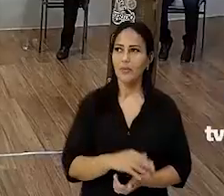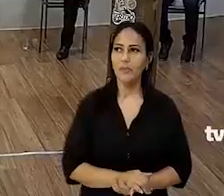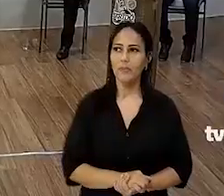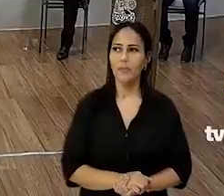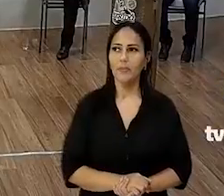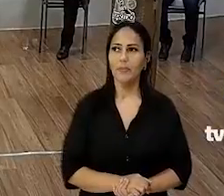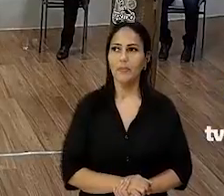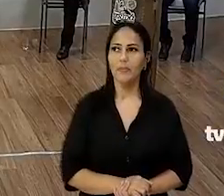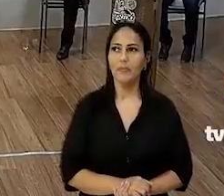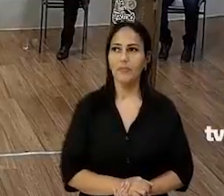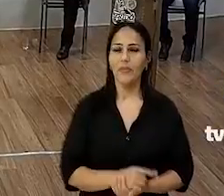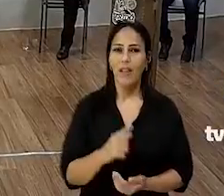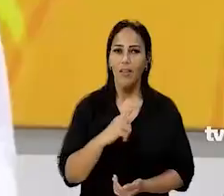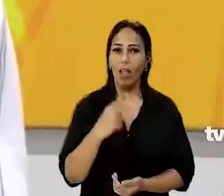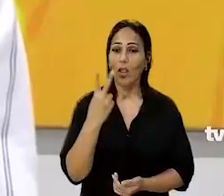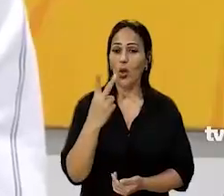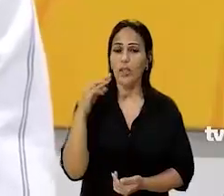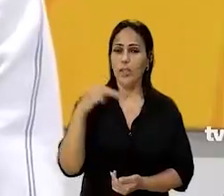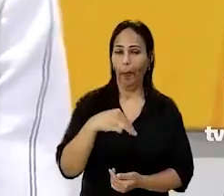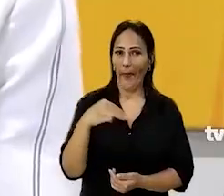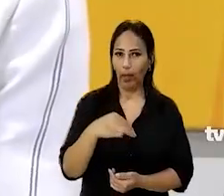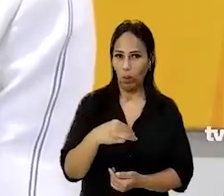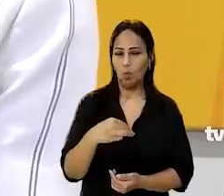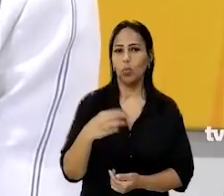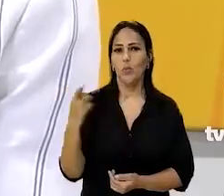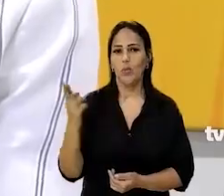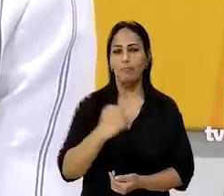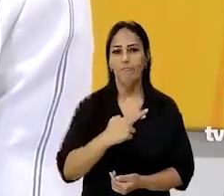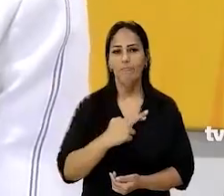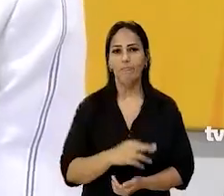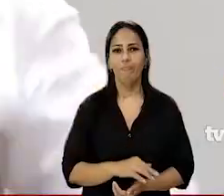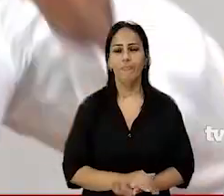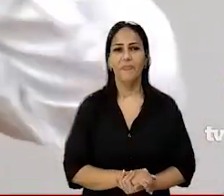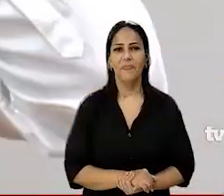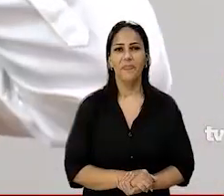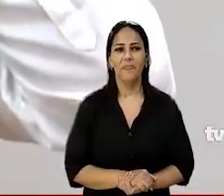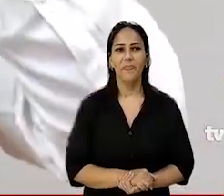dirigir ao público, o senhor vai ter 2 minutos para responder.